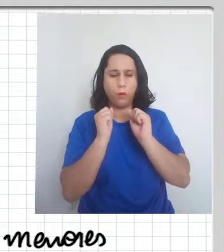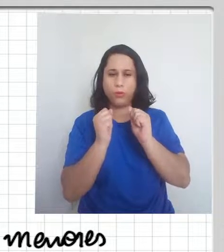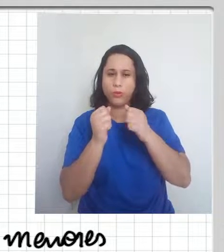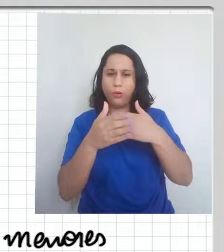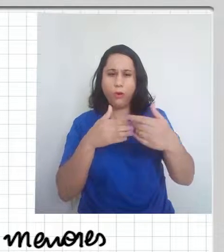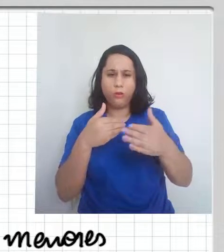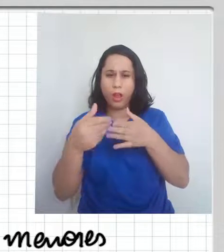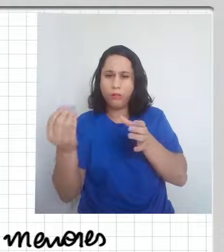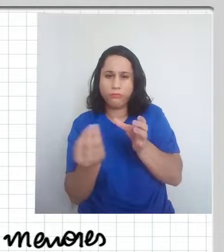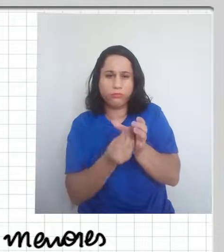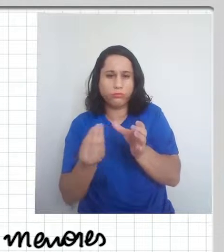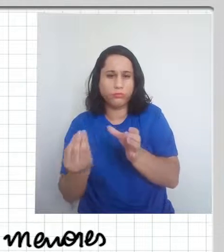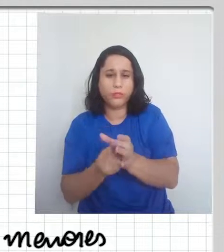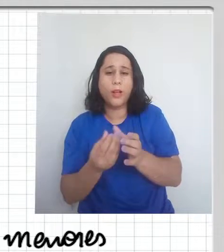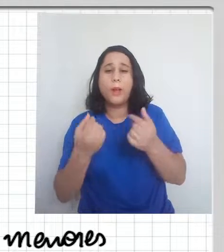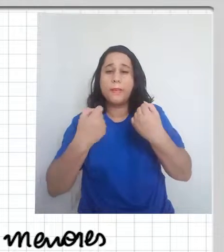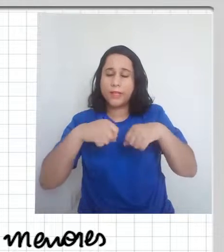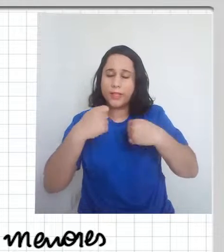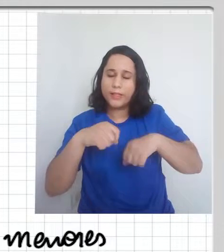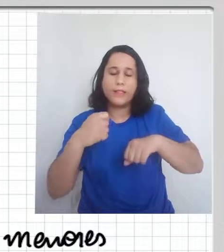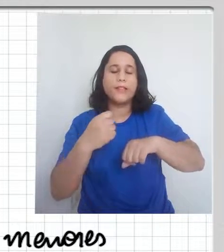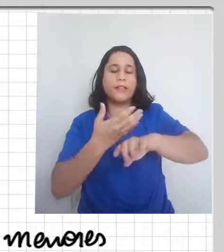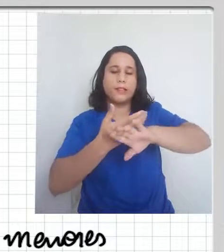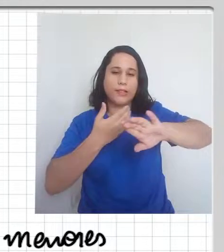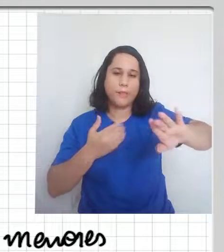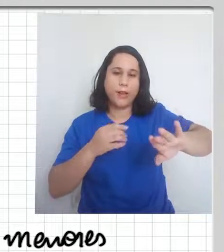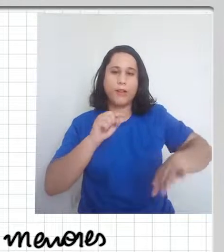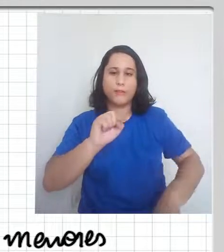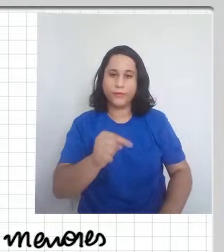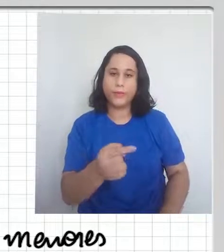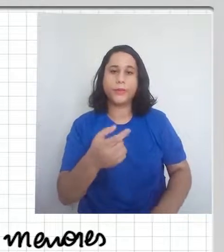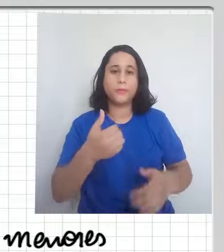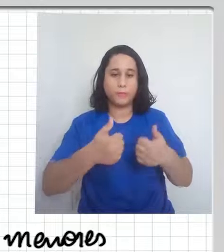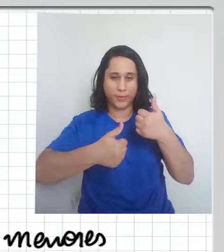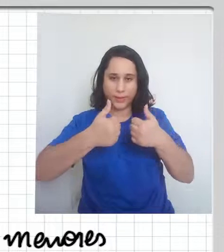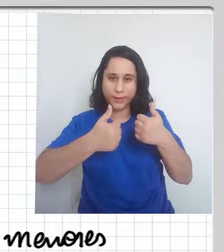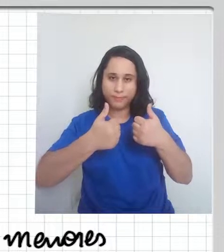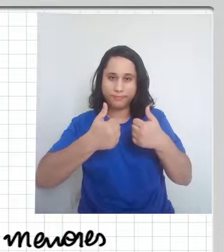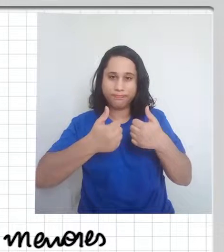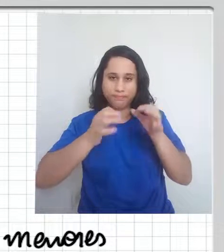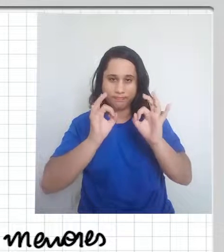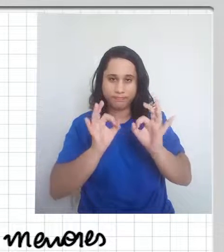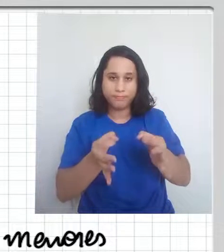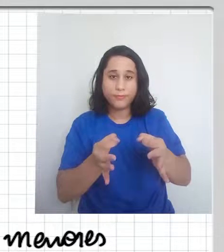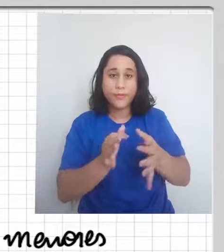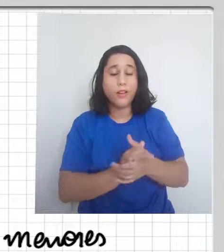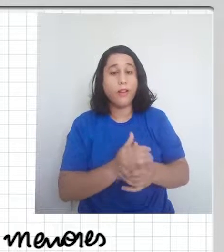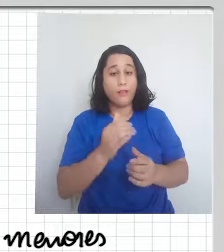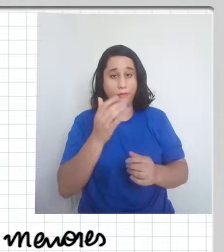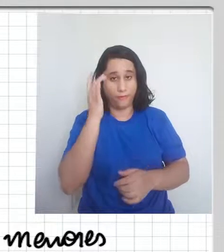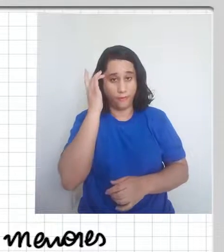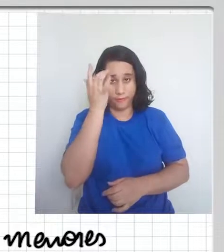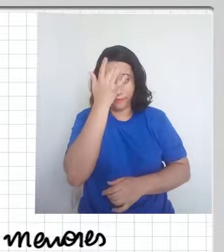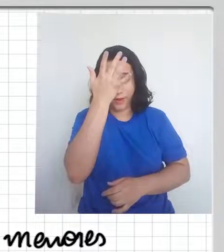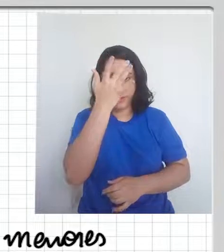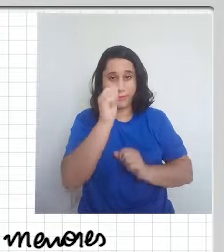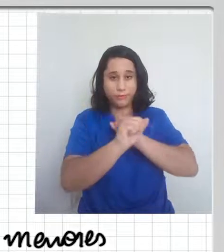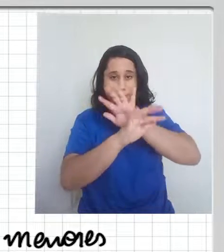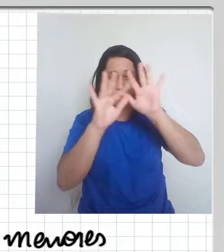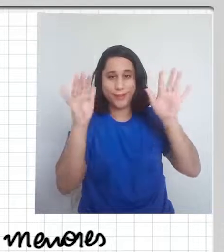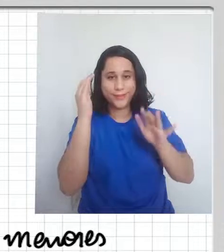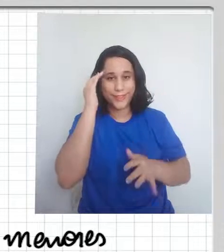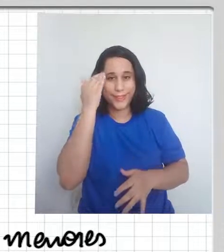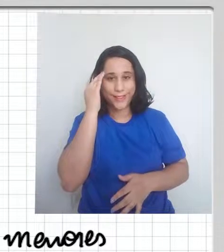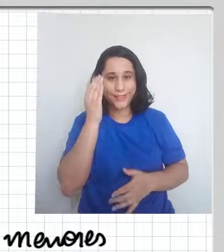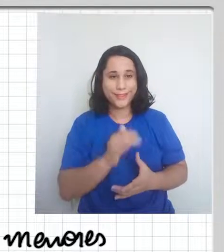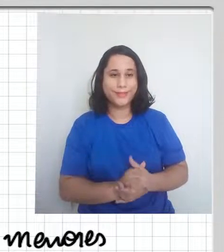do conjunto, ela vai ser sempre separadas por vírgula, beleza? Então ficou fácil para você compreender, não foi